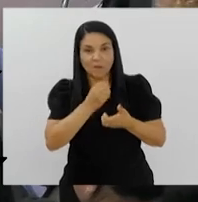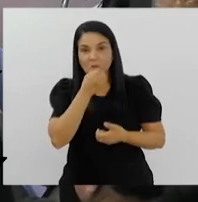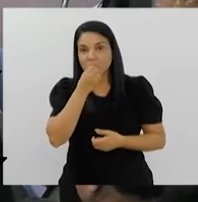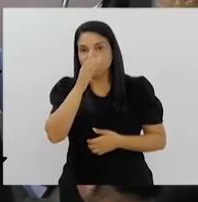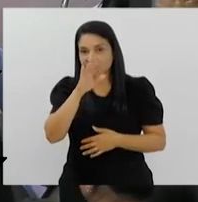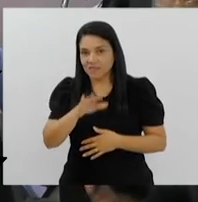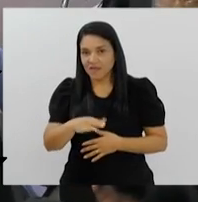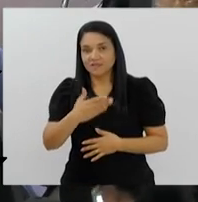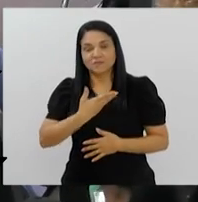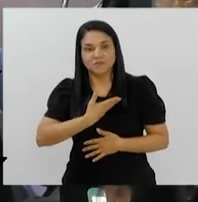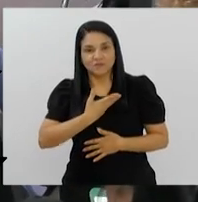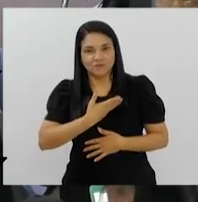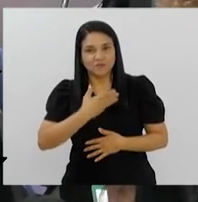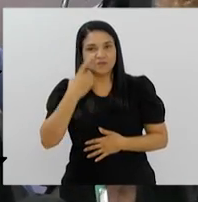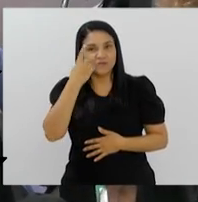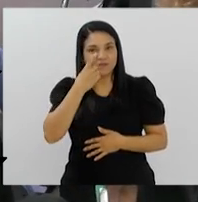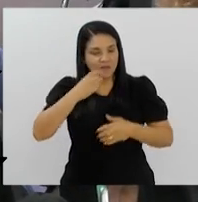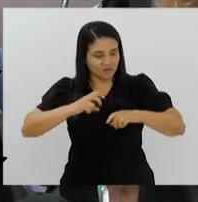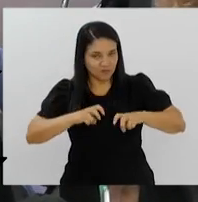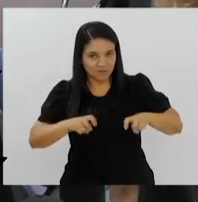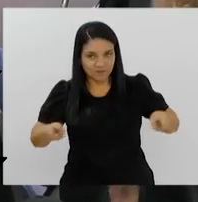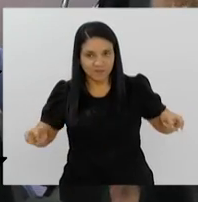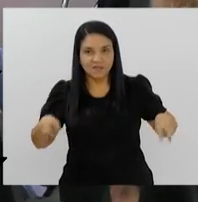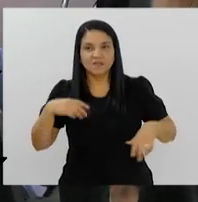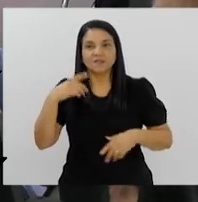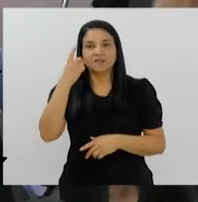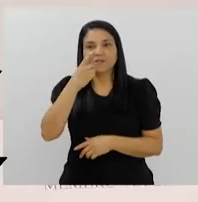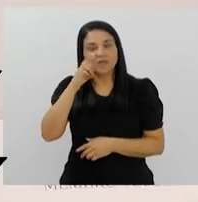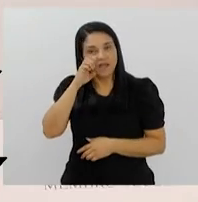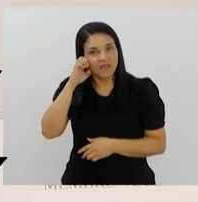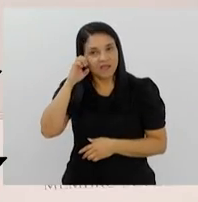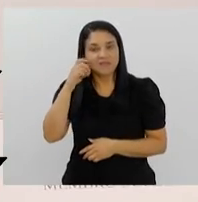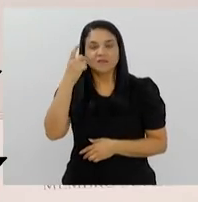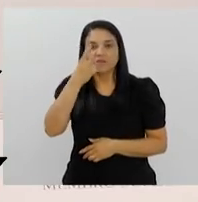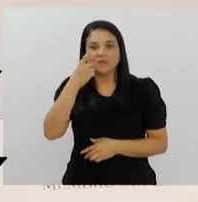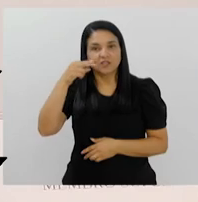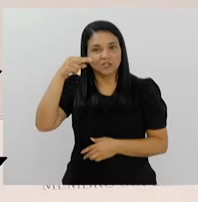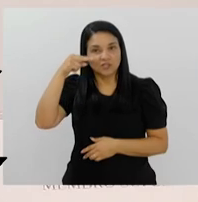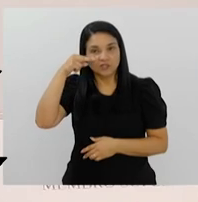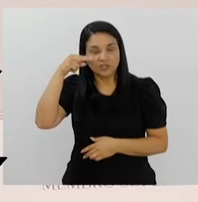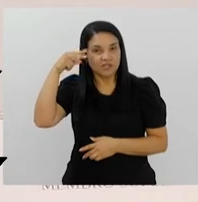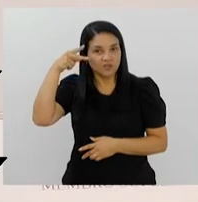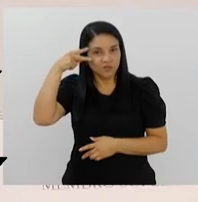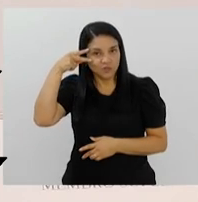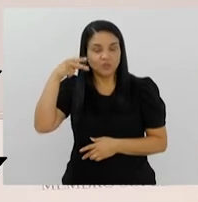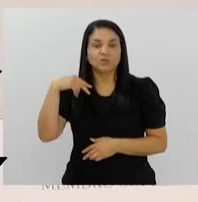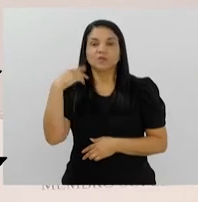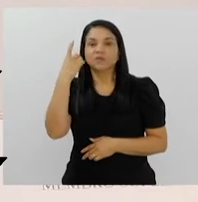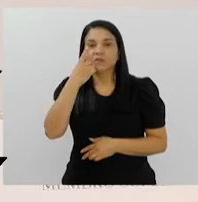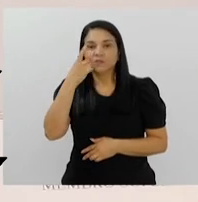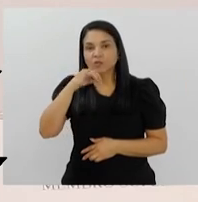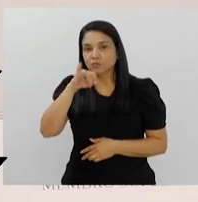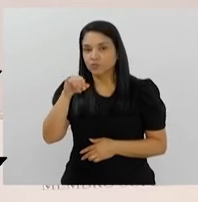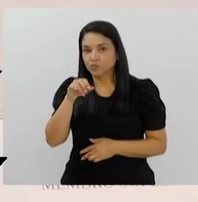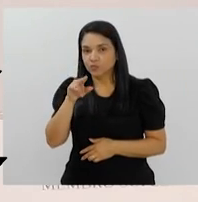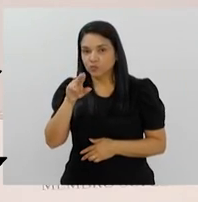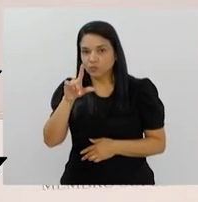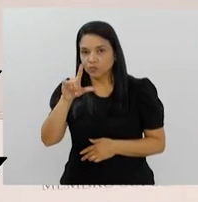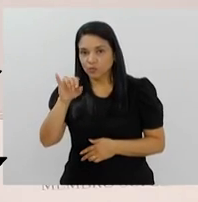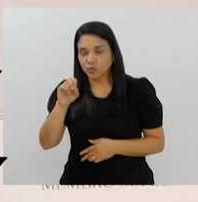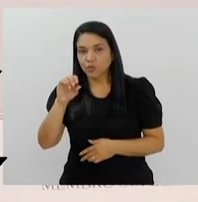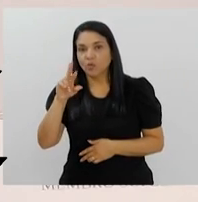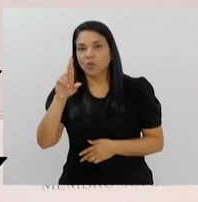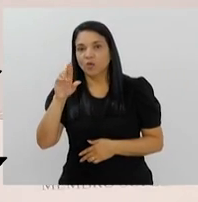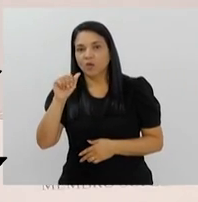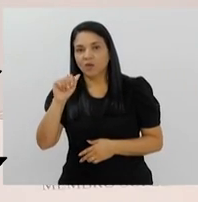saudar meus colegas aqui de mesa deputada Élica deputada ti Ju Deputado Júlio Rocha nossos pais e mães